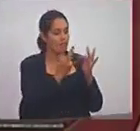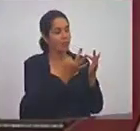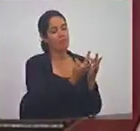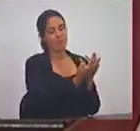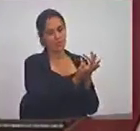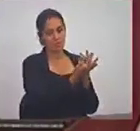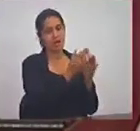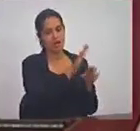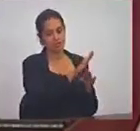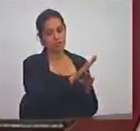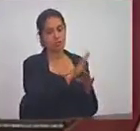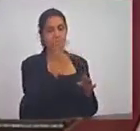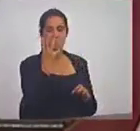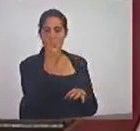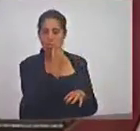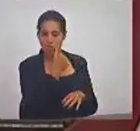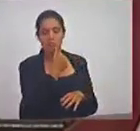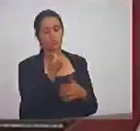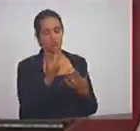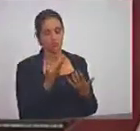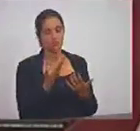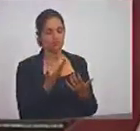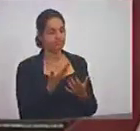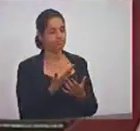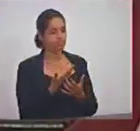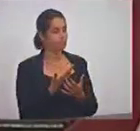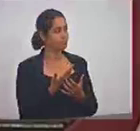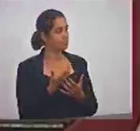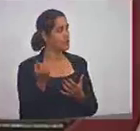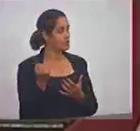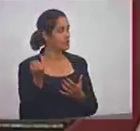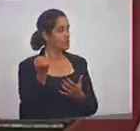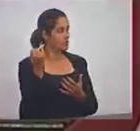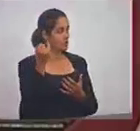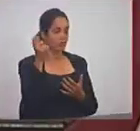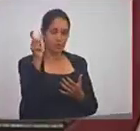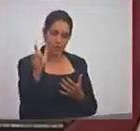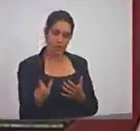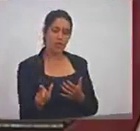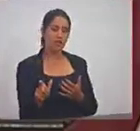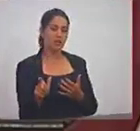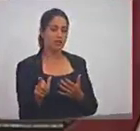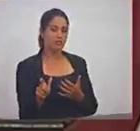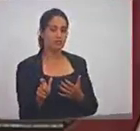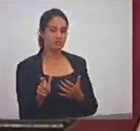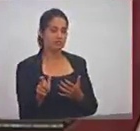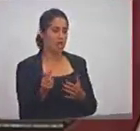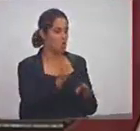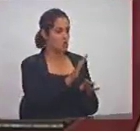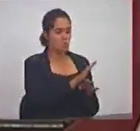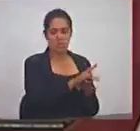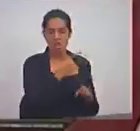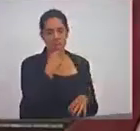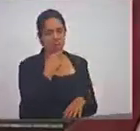Eu achei isso muito bonito, isso é muito nobre, até porque ele, como uma pessoa de posse, ele não precisa da ajuda de ninguém,